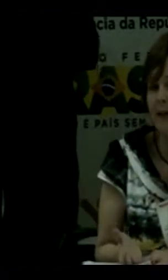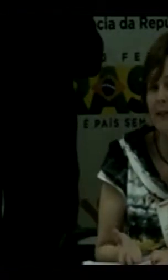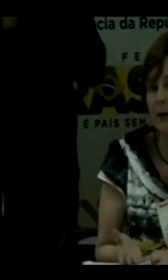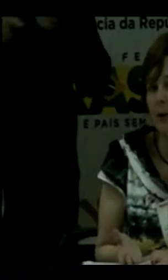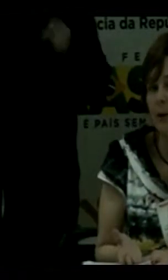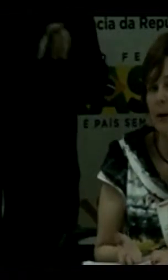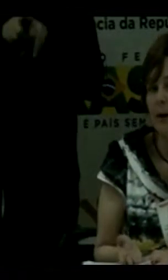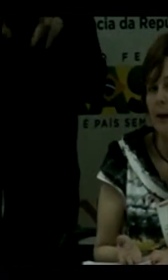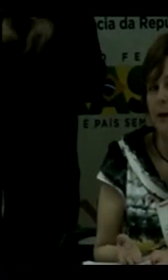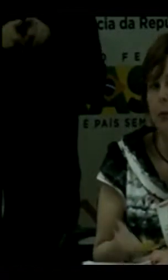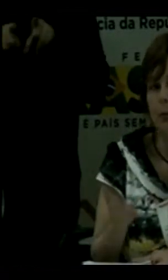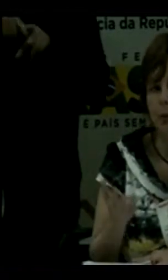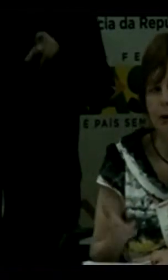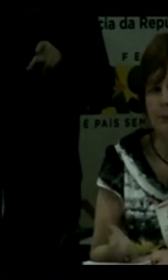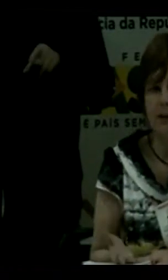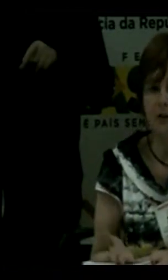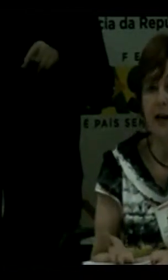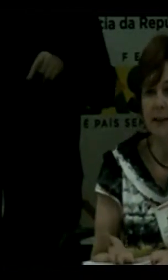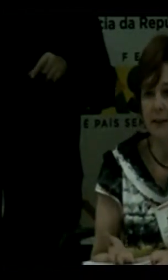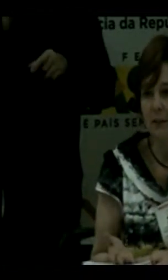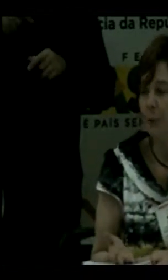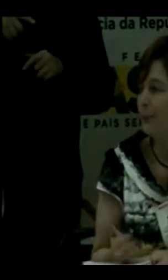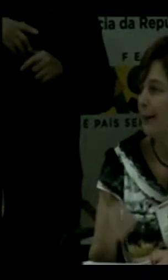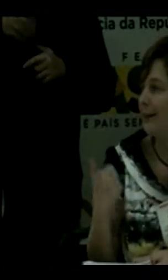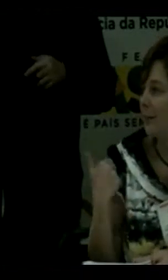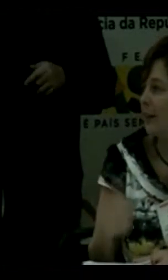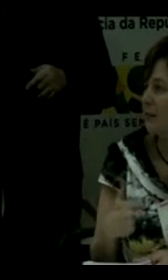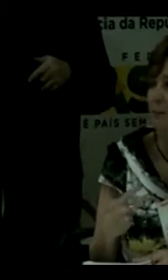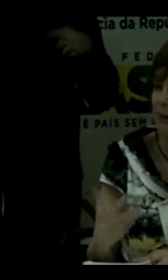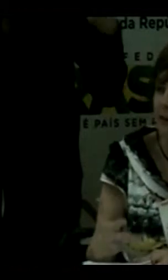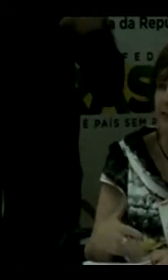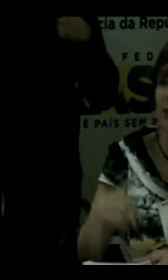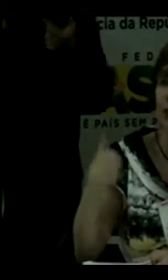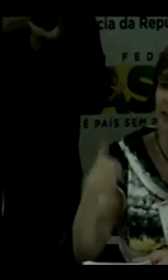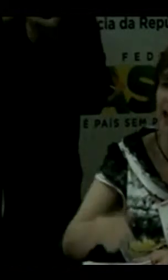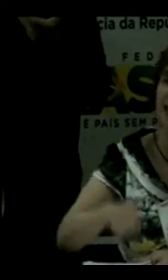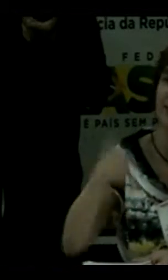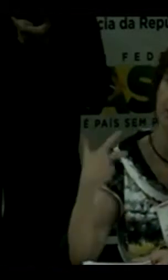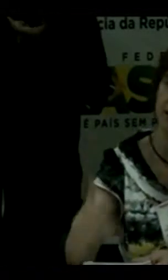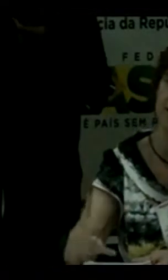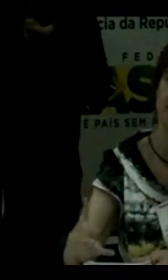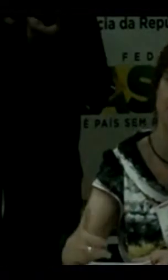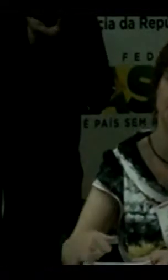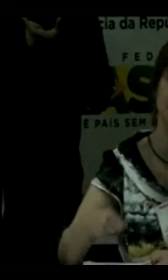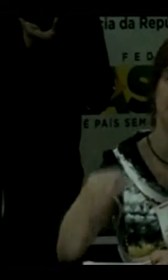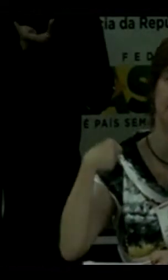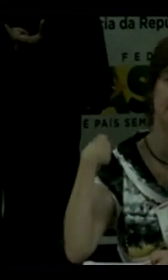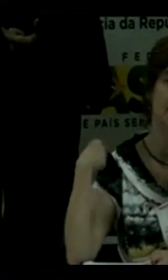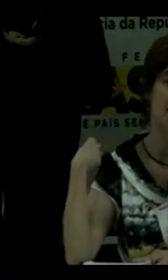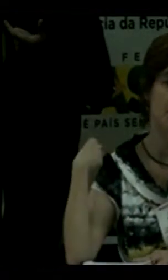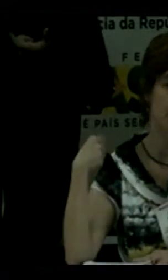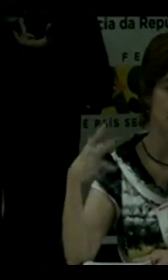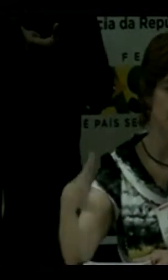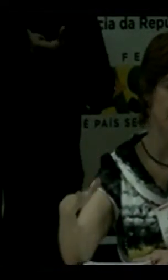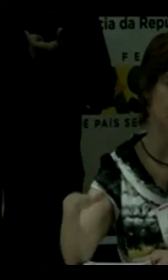preocupação é a questão do pluripartidarismo, né, que fique explícito que essa é uma